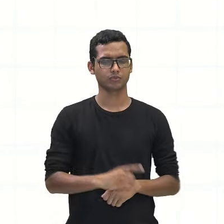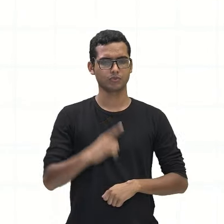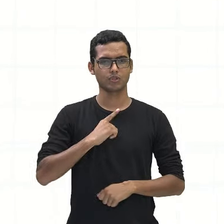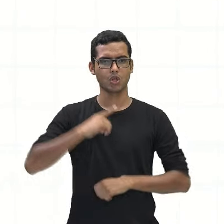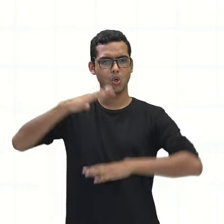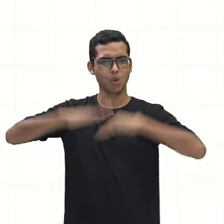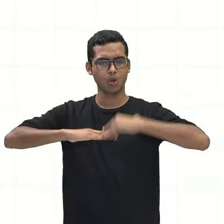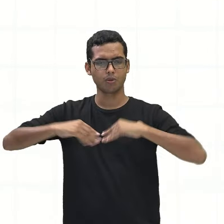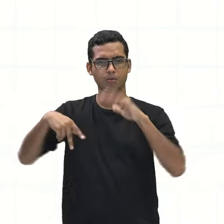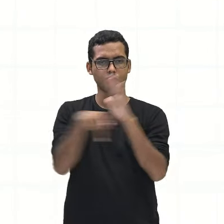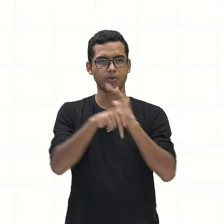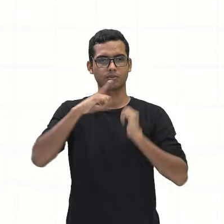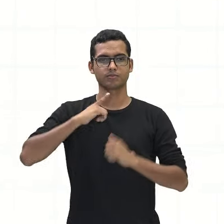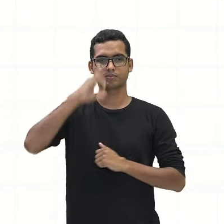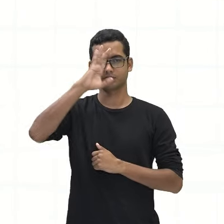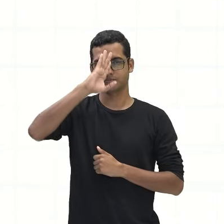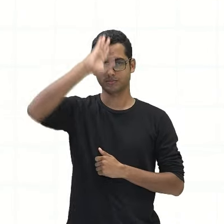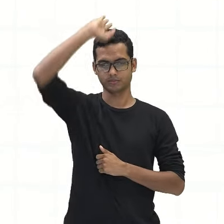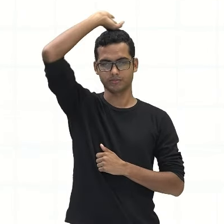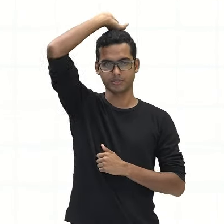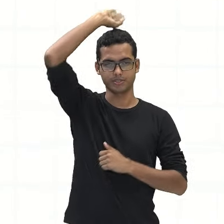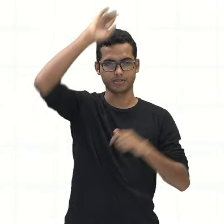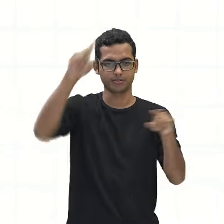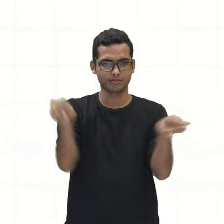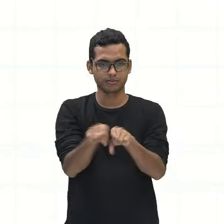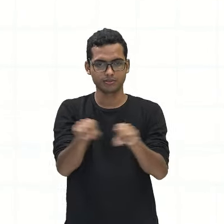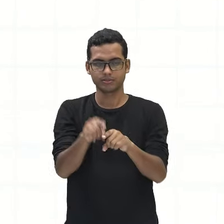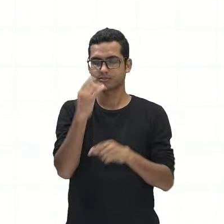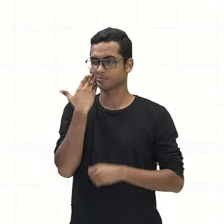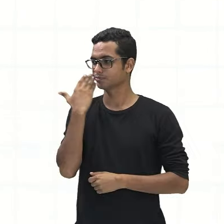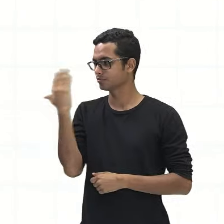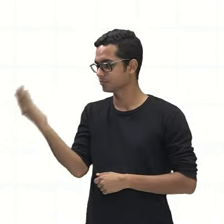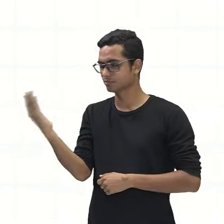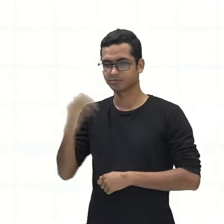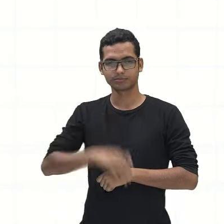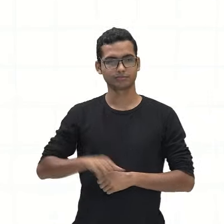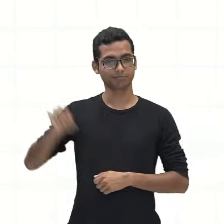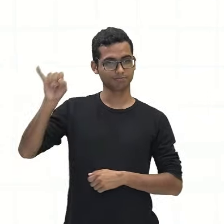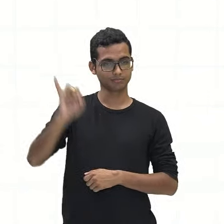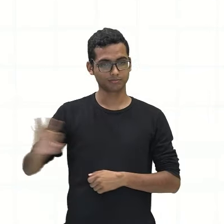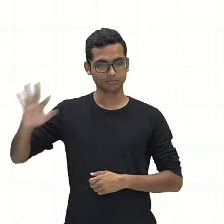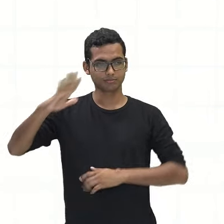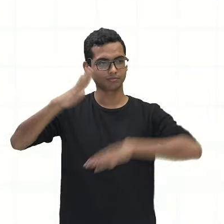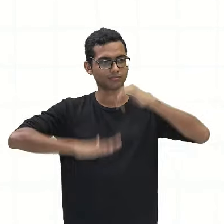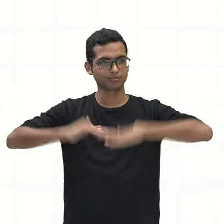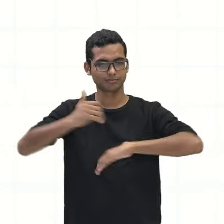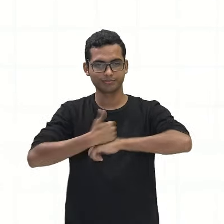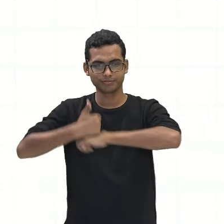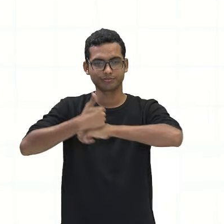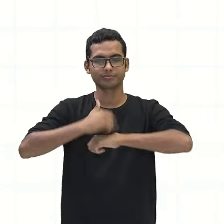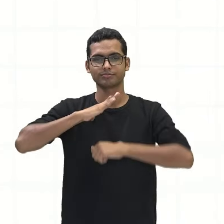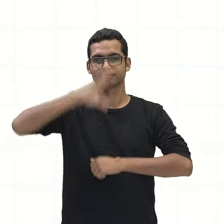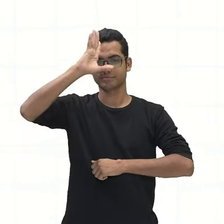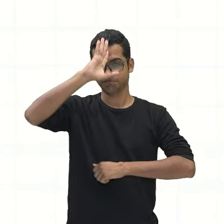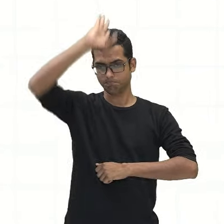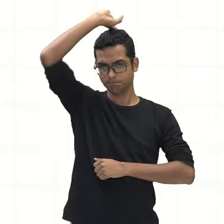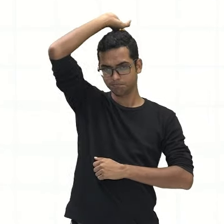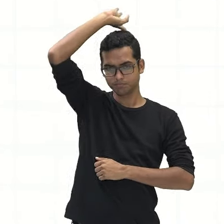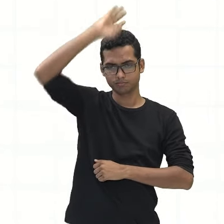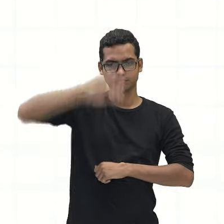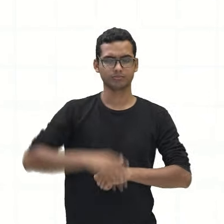ó, né? Temos um bombeiro, aqui a imagem de um bombeiro, de um guerreiro, né?